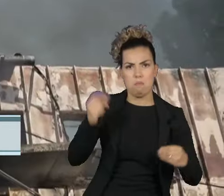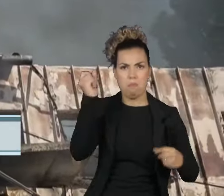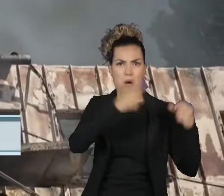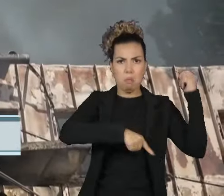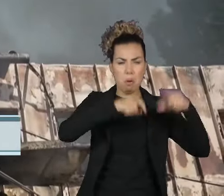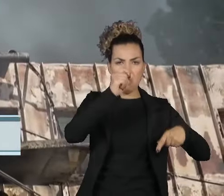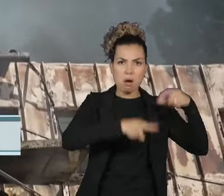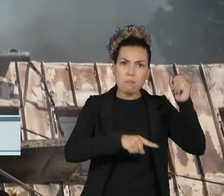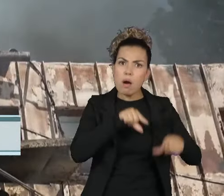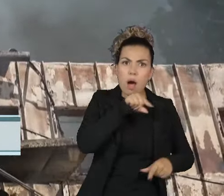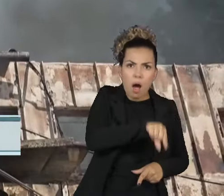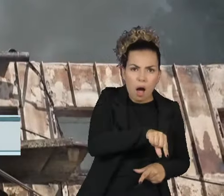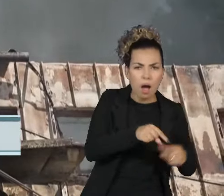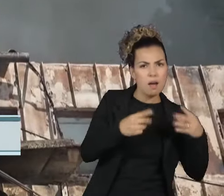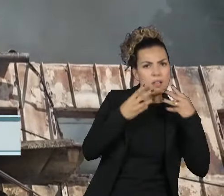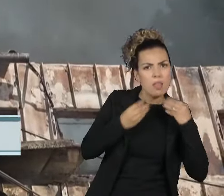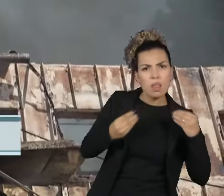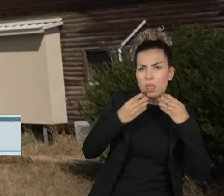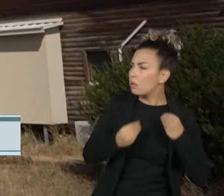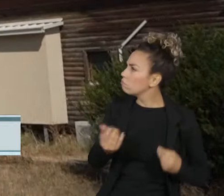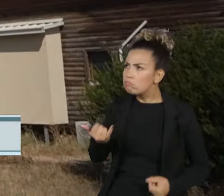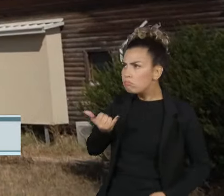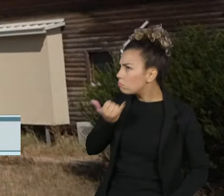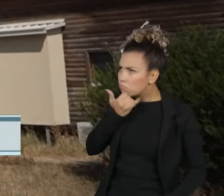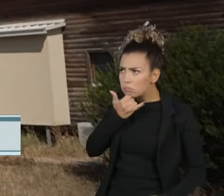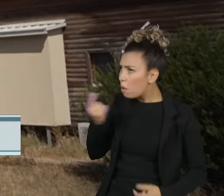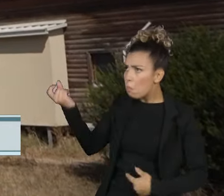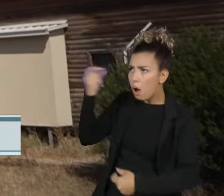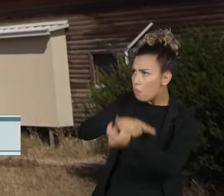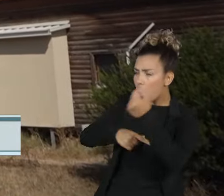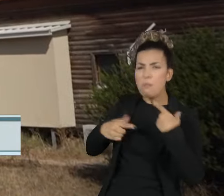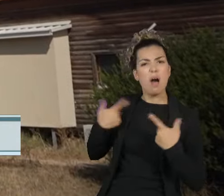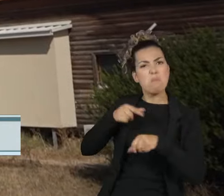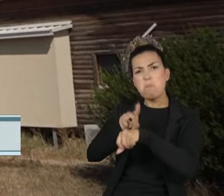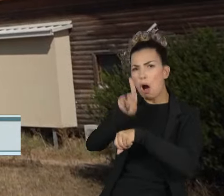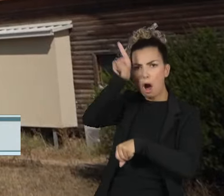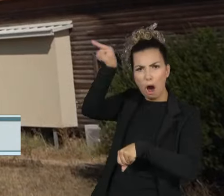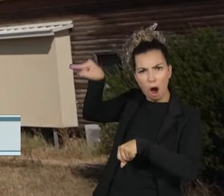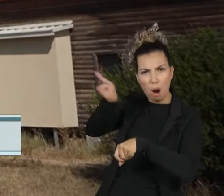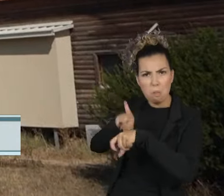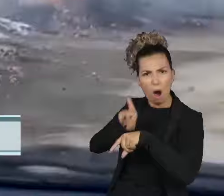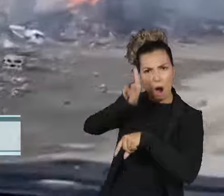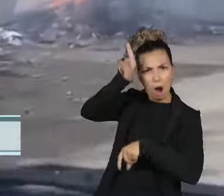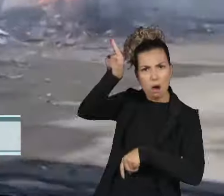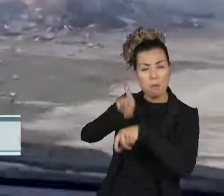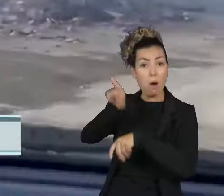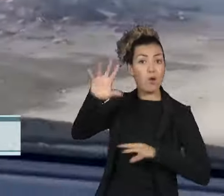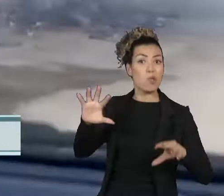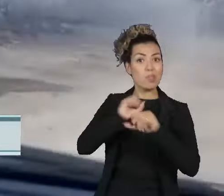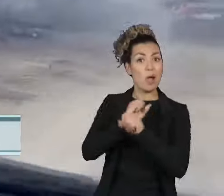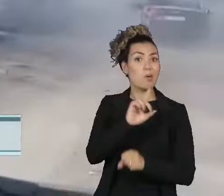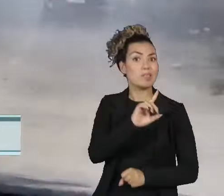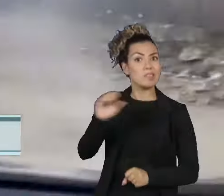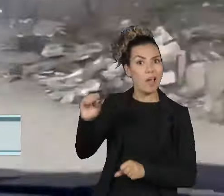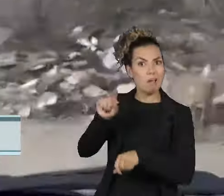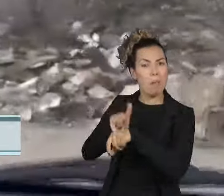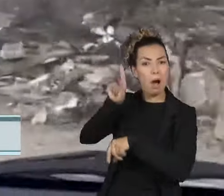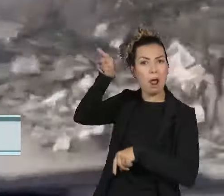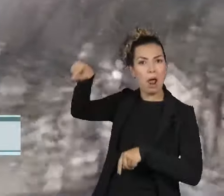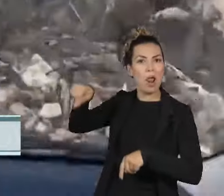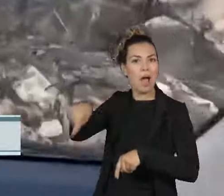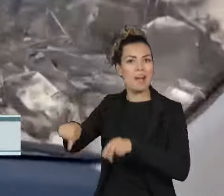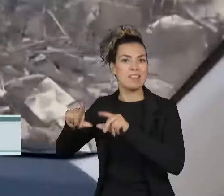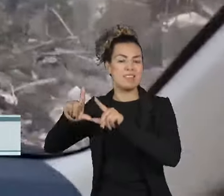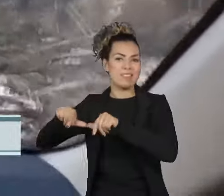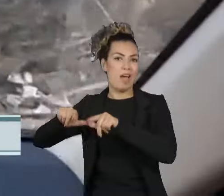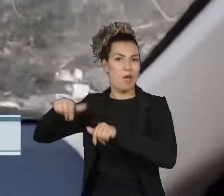Hezbollah intensificou o lançamento de mais de 100 foguetes em direção ao norte de Israel, causando incêndios e